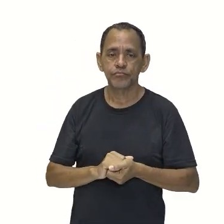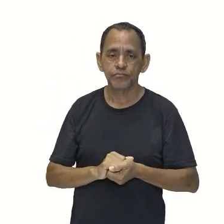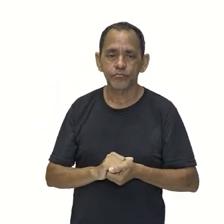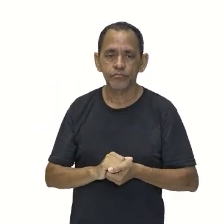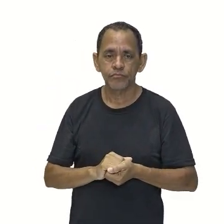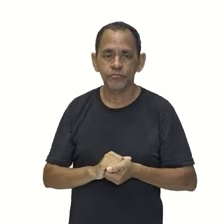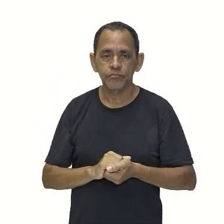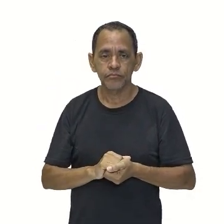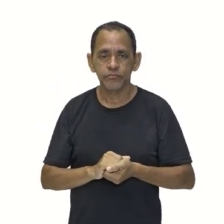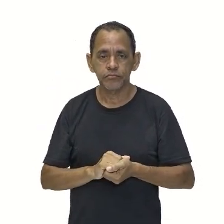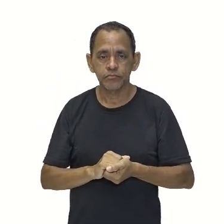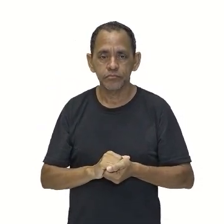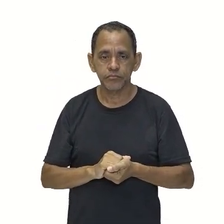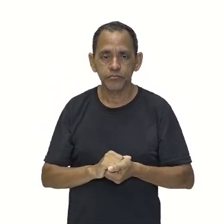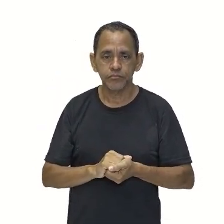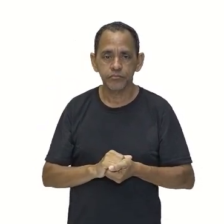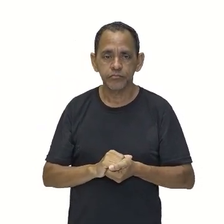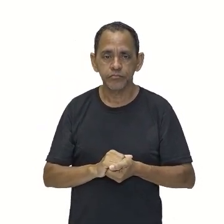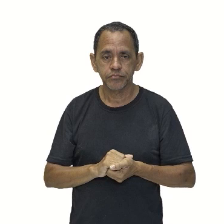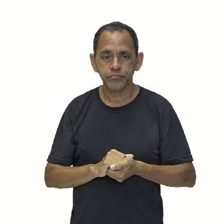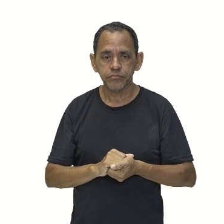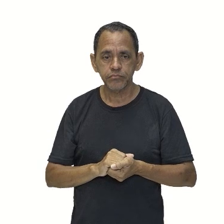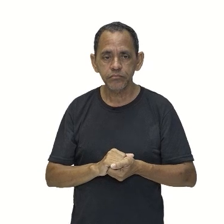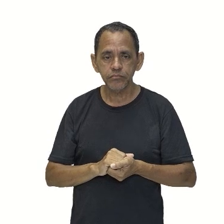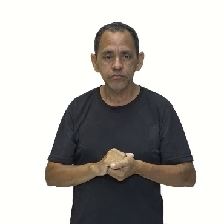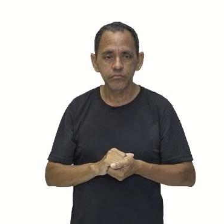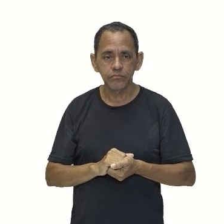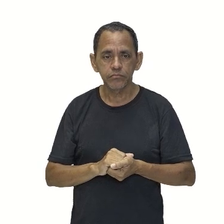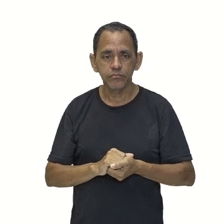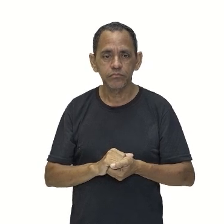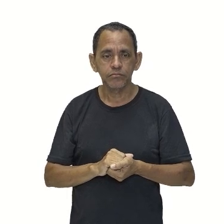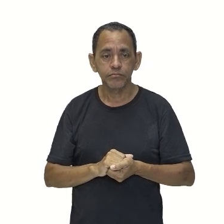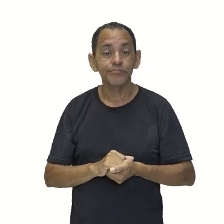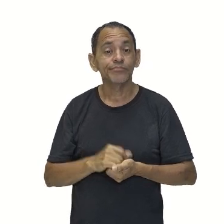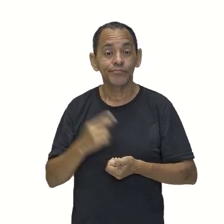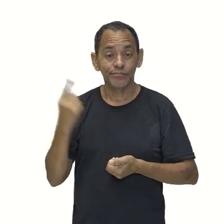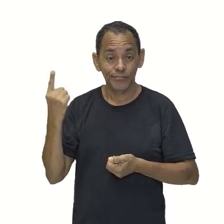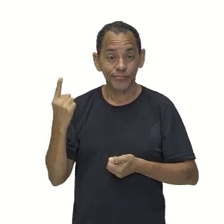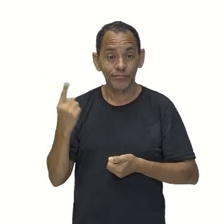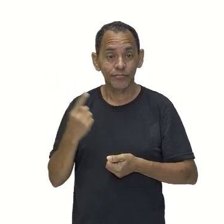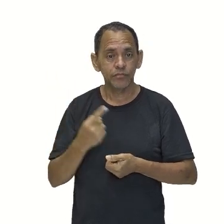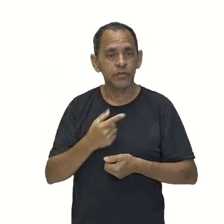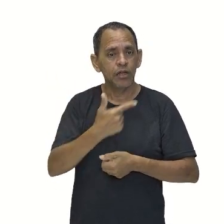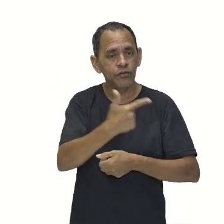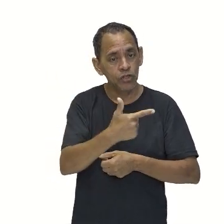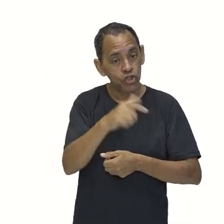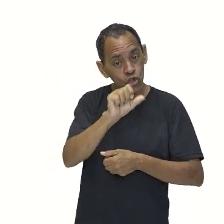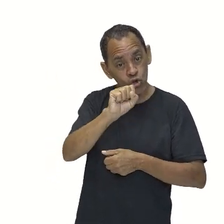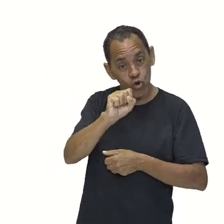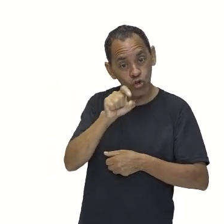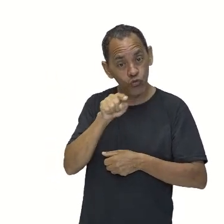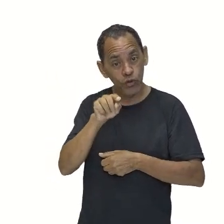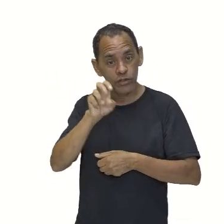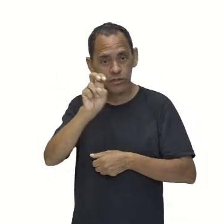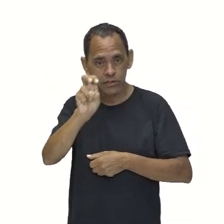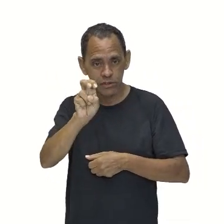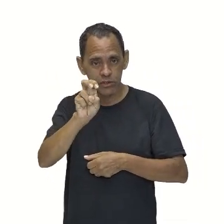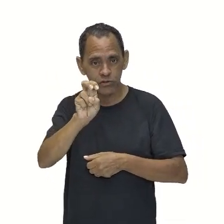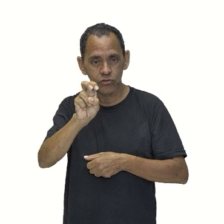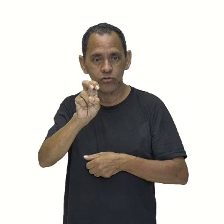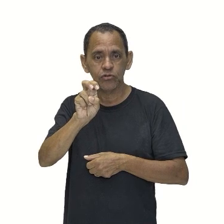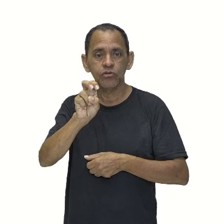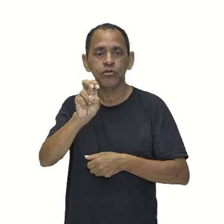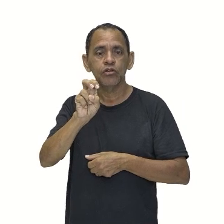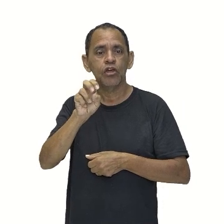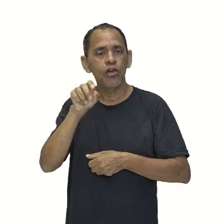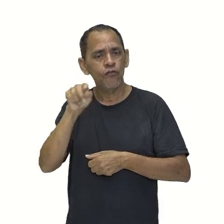às continhas, olha. 28 vezes 5. 5 vezes 8 dá 40, bota o